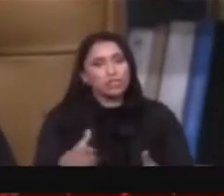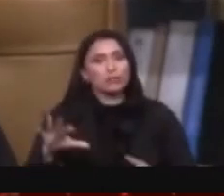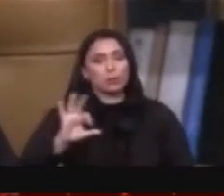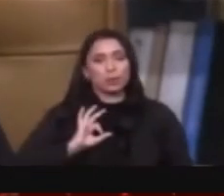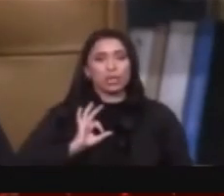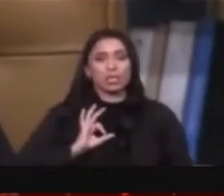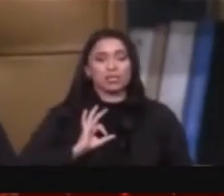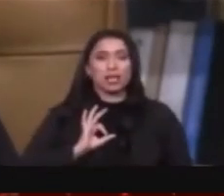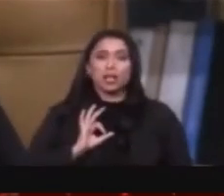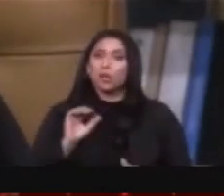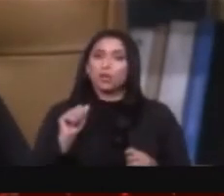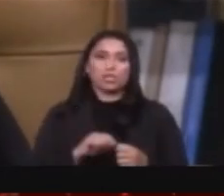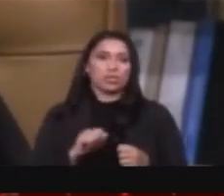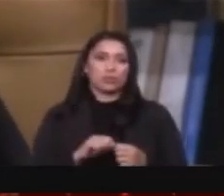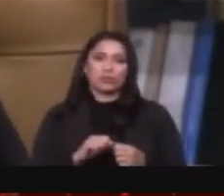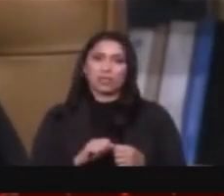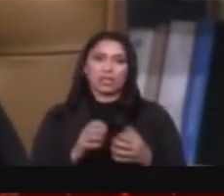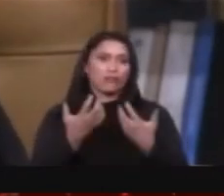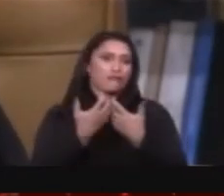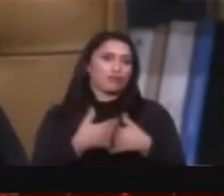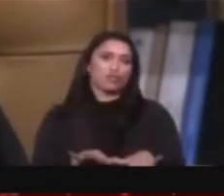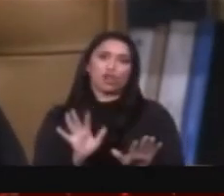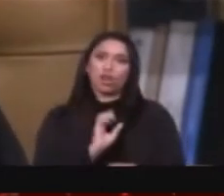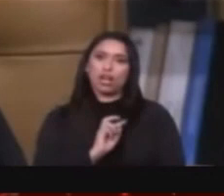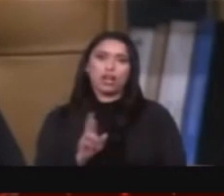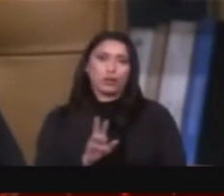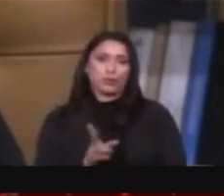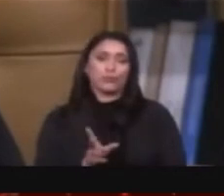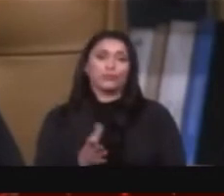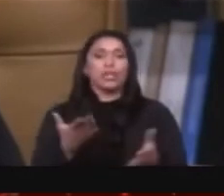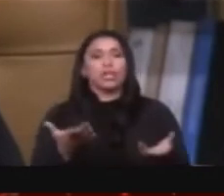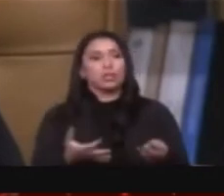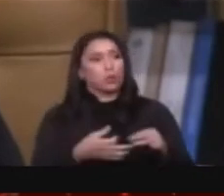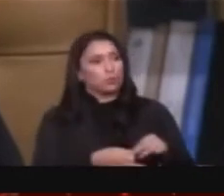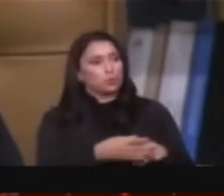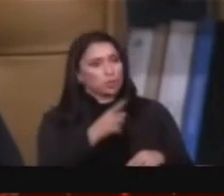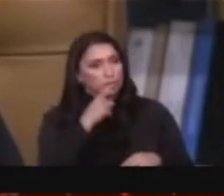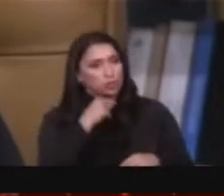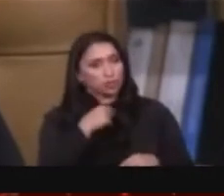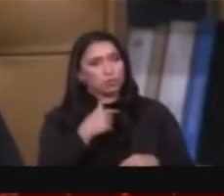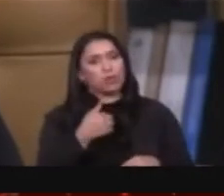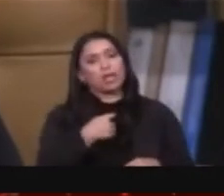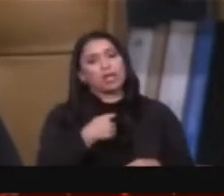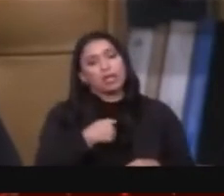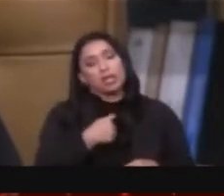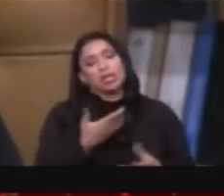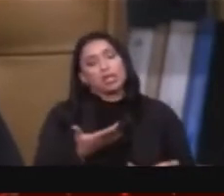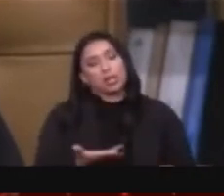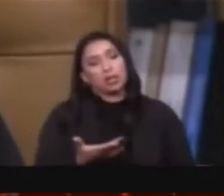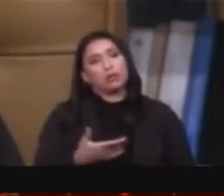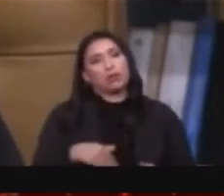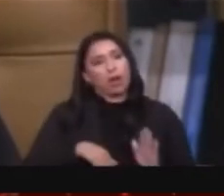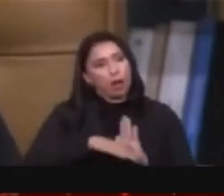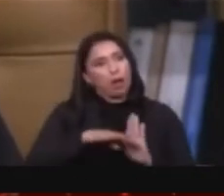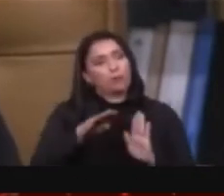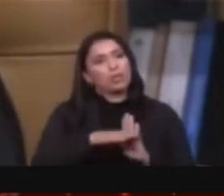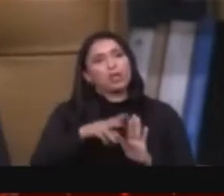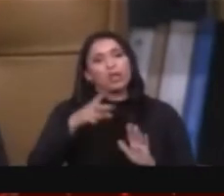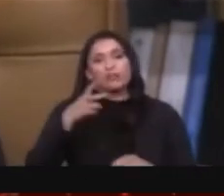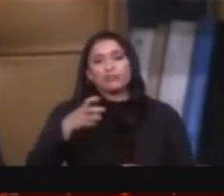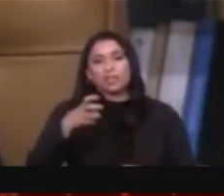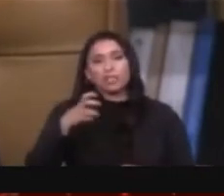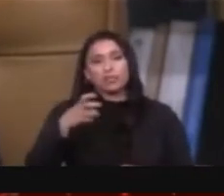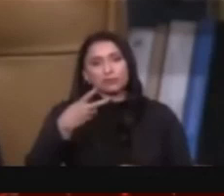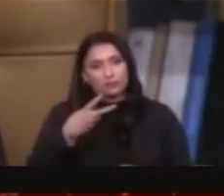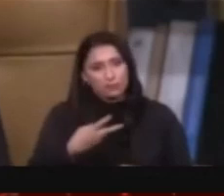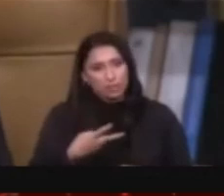Então, ministro Gilmar, estaria disposto, certamente, a elevar as 25 gramas que eu havia